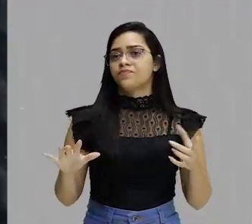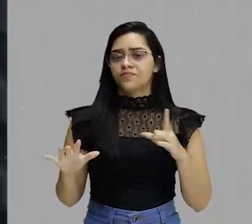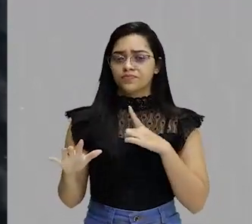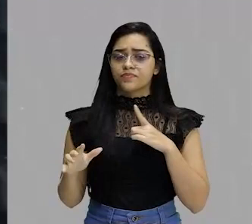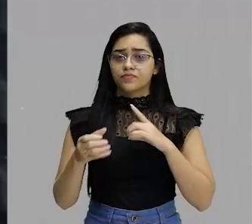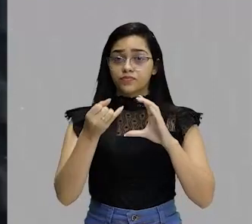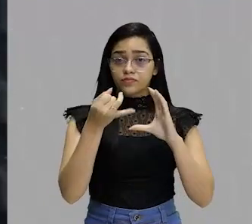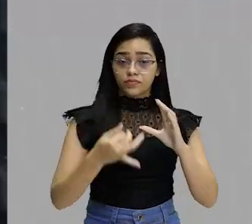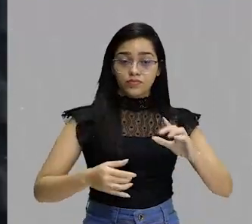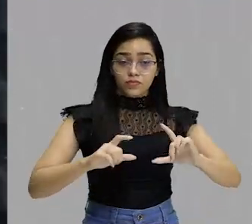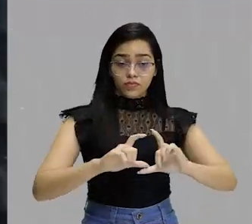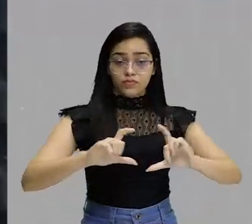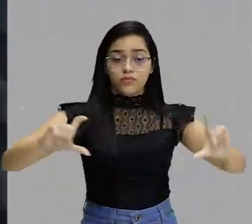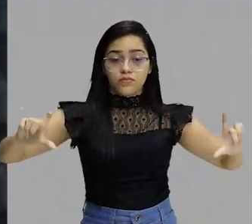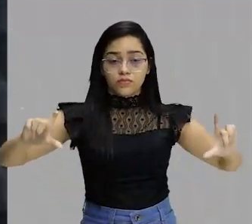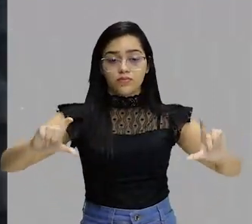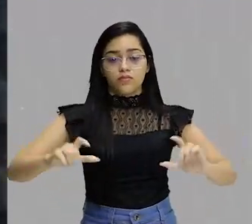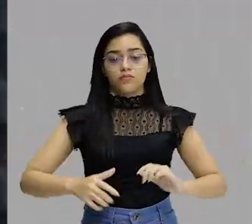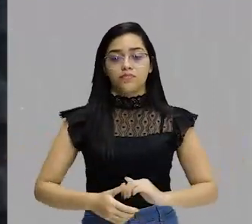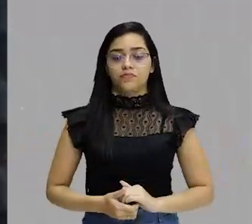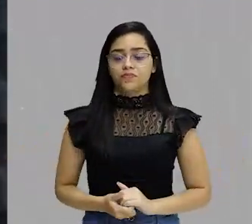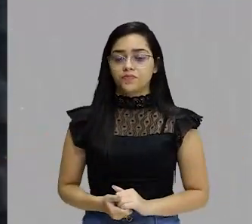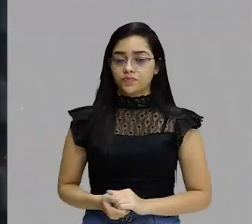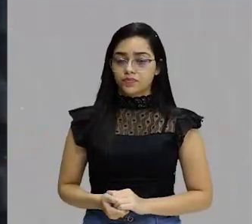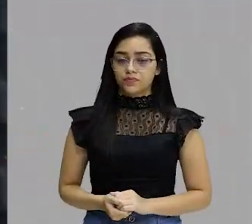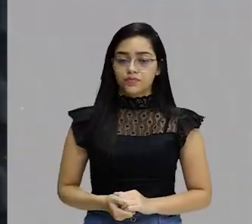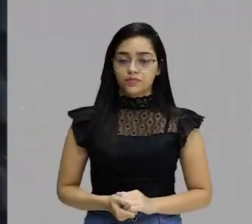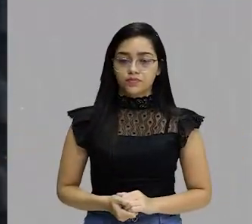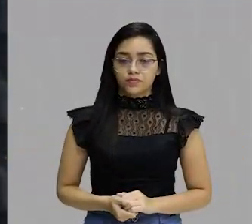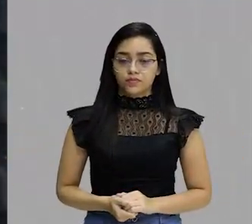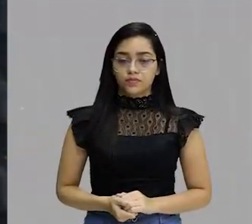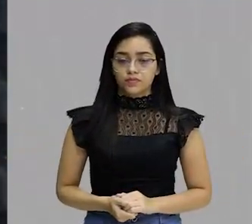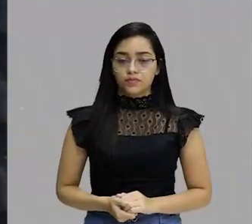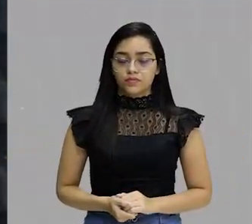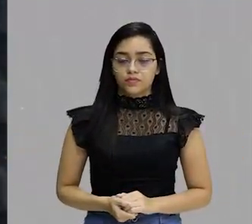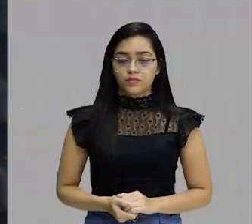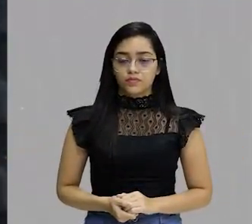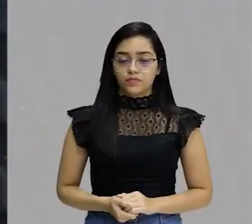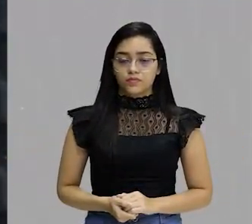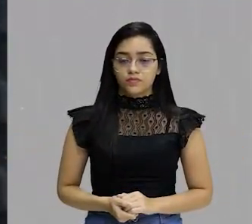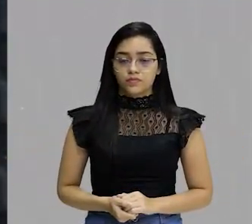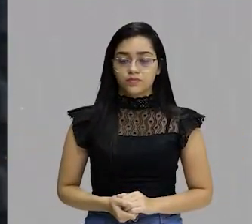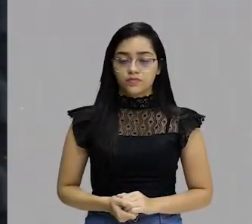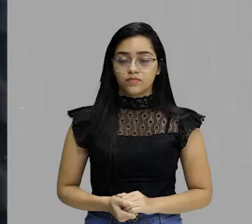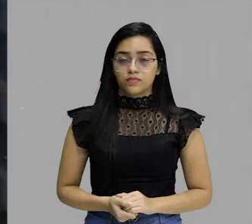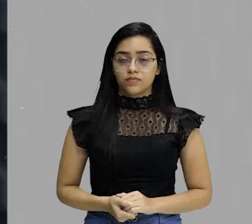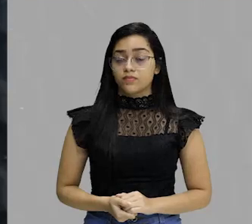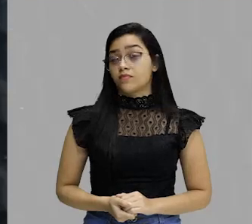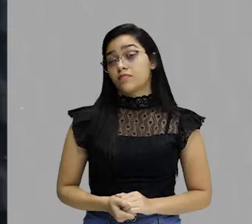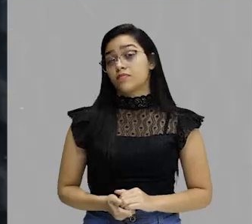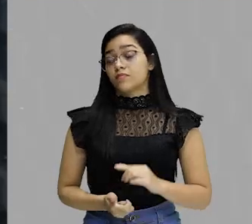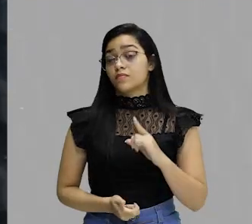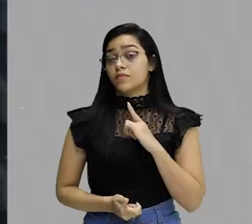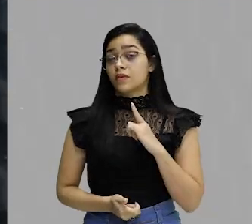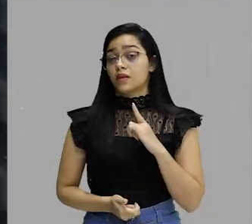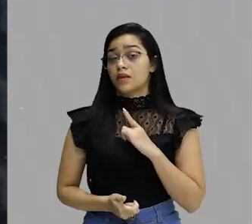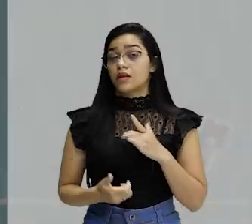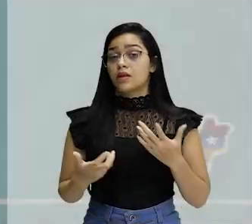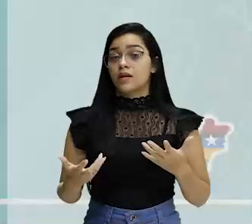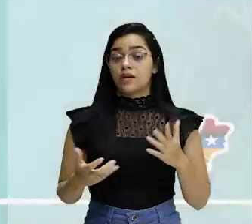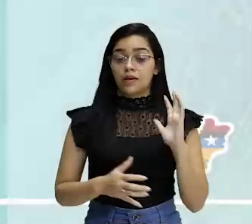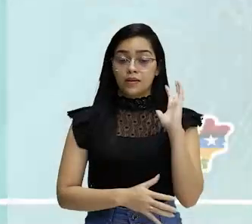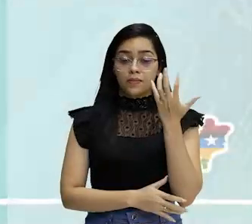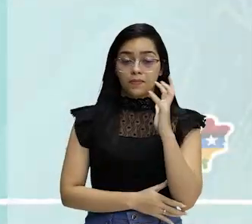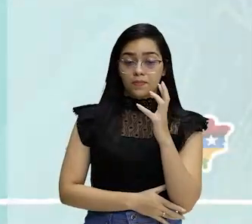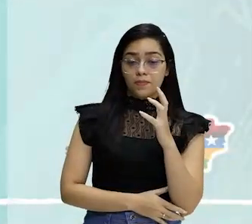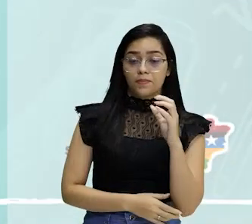as características. Tá? São as primeiras plantas com sementes. Pelo fato de serem plantas